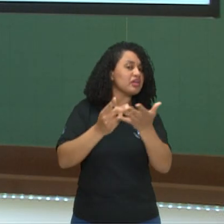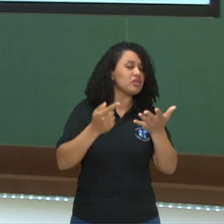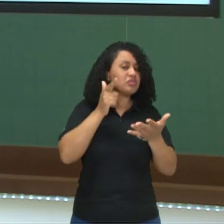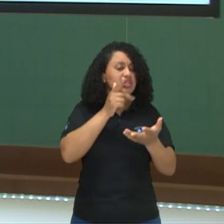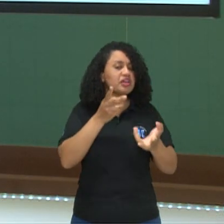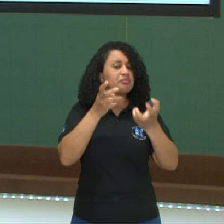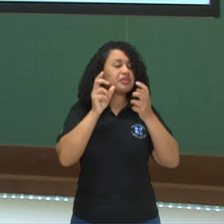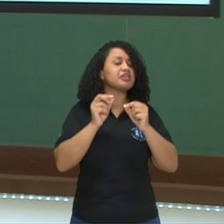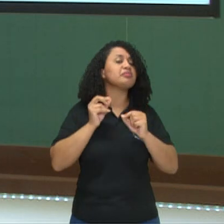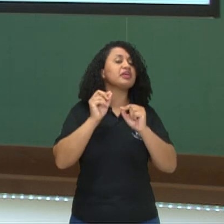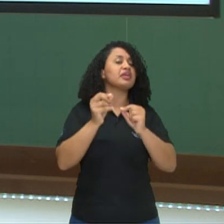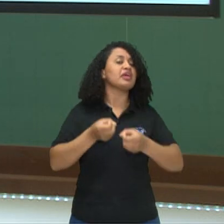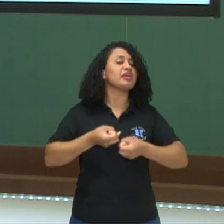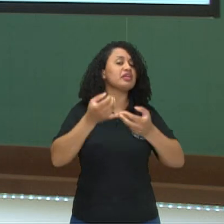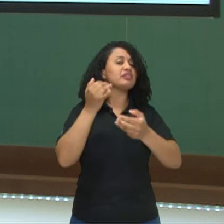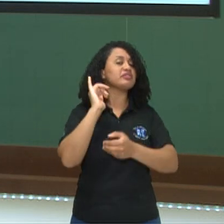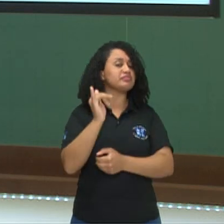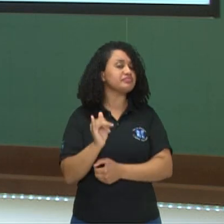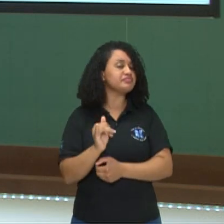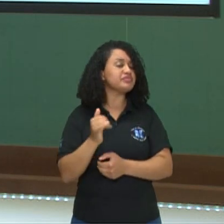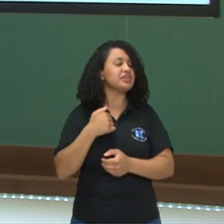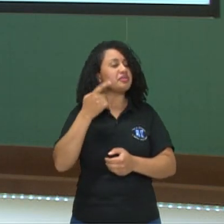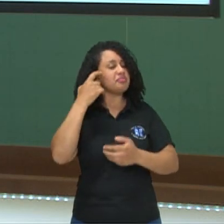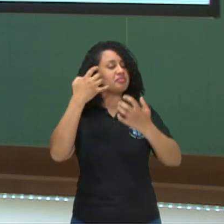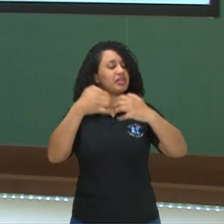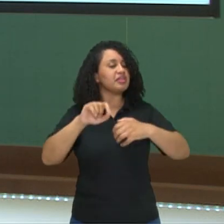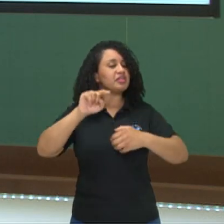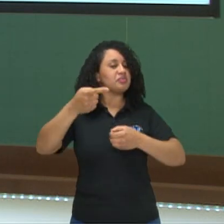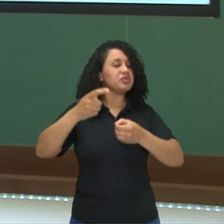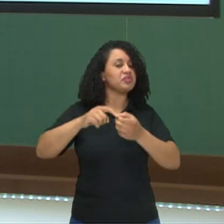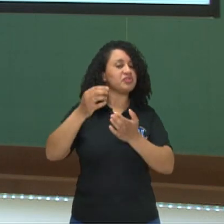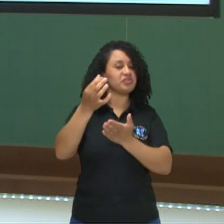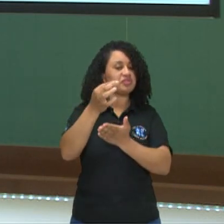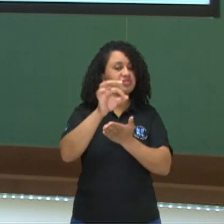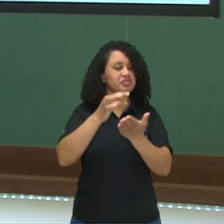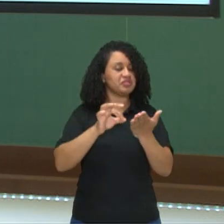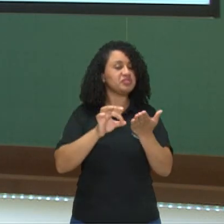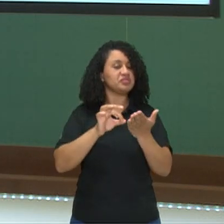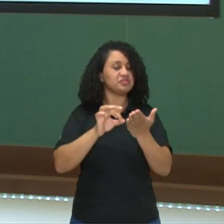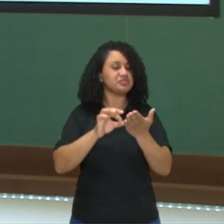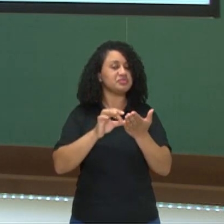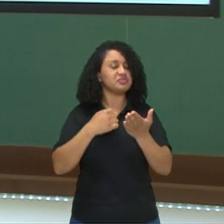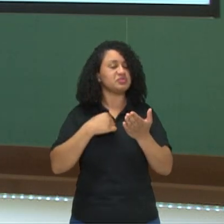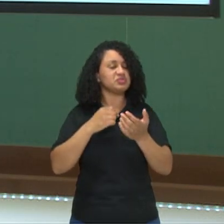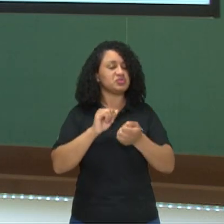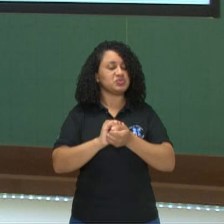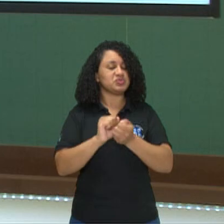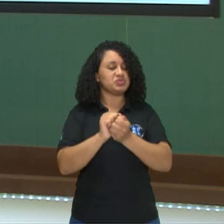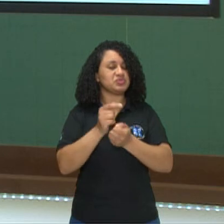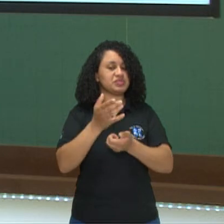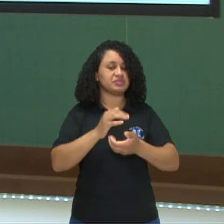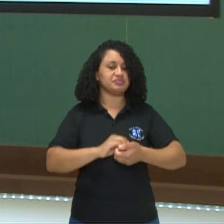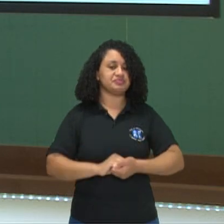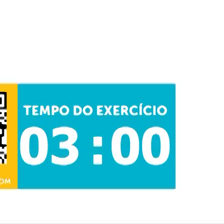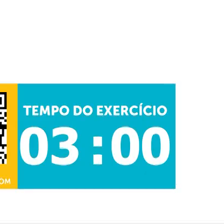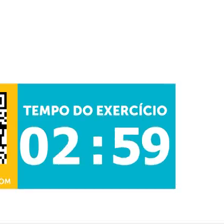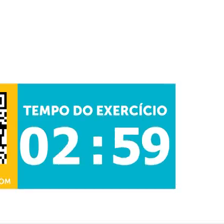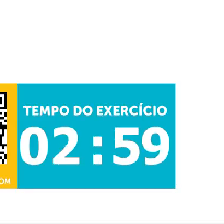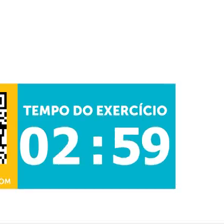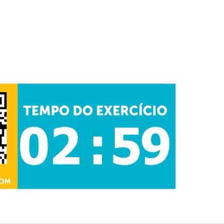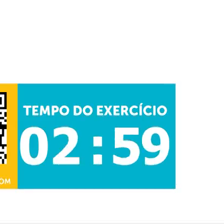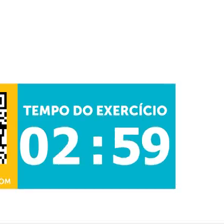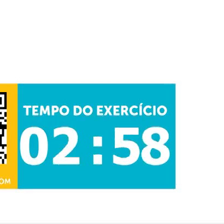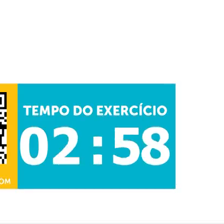identificar quem está falando? Pensa um pouquinho que eu volto já já para responder e refletir sobre essa questão com vocês.